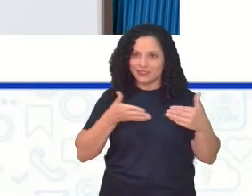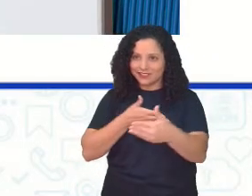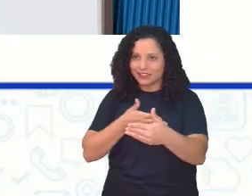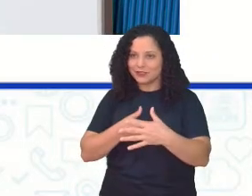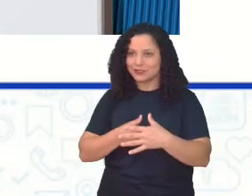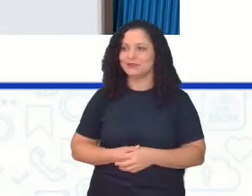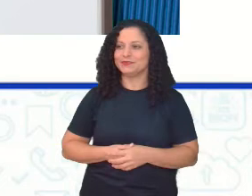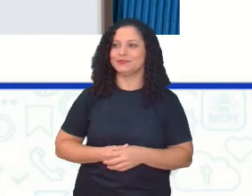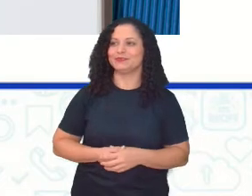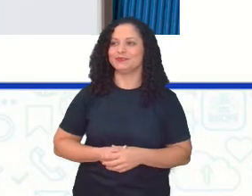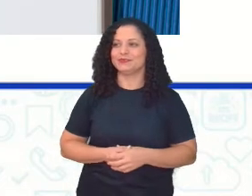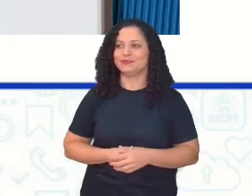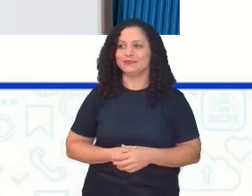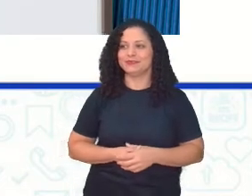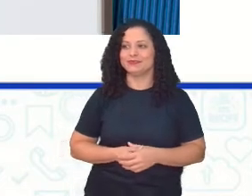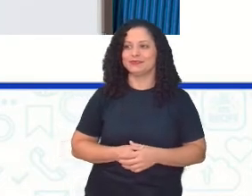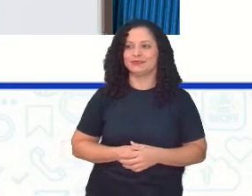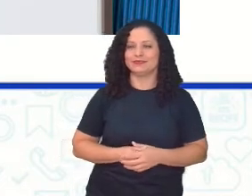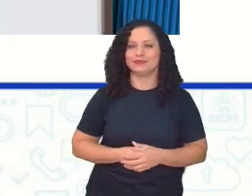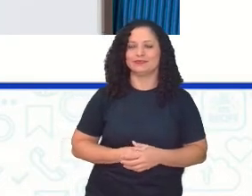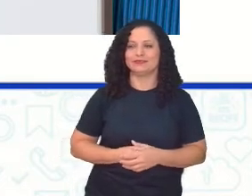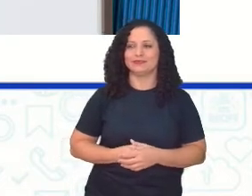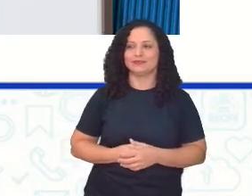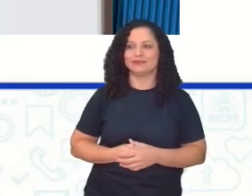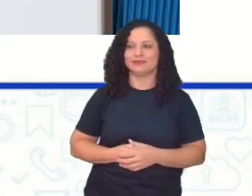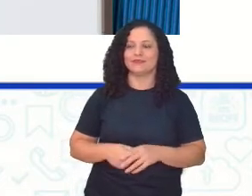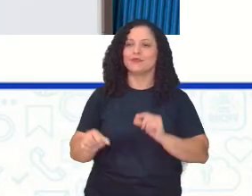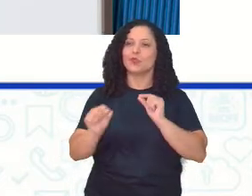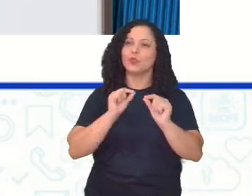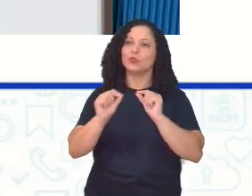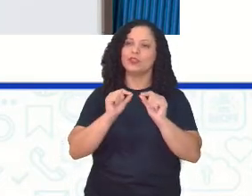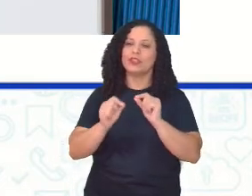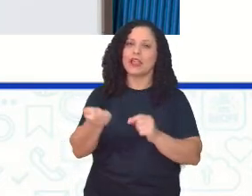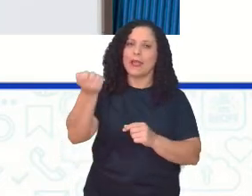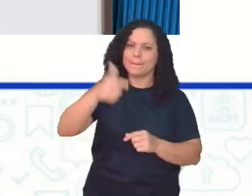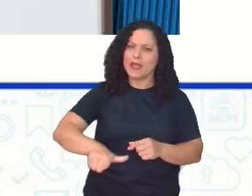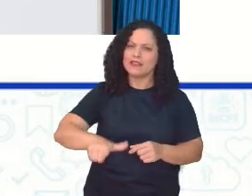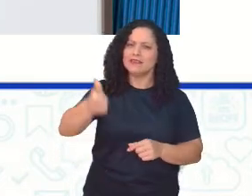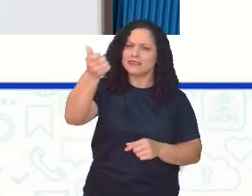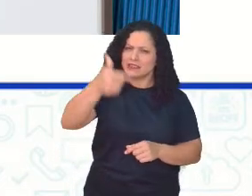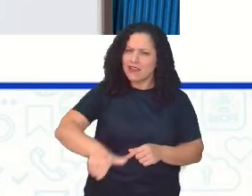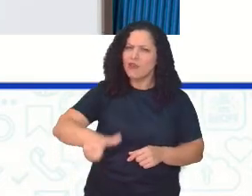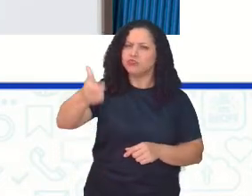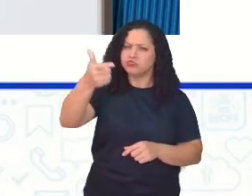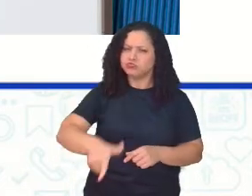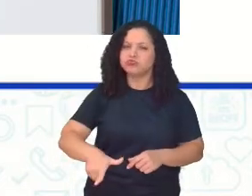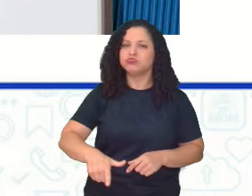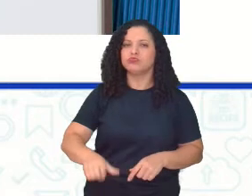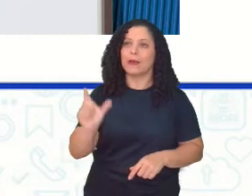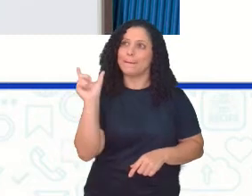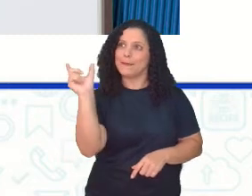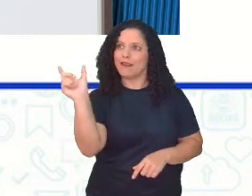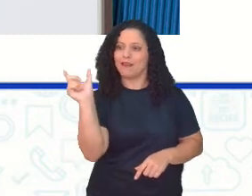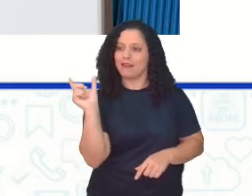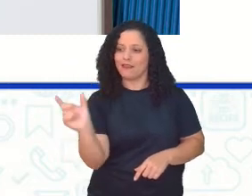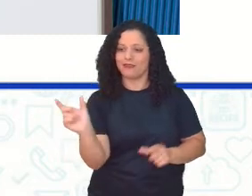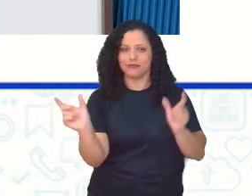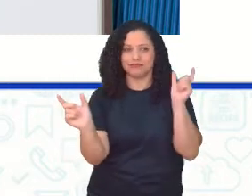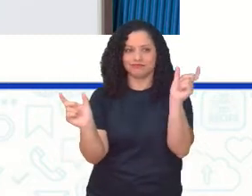gente. Então, reiteração, repetição, consiste na repetição do mesmo vocábulo ou